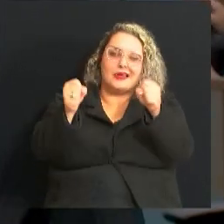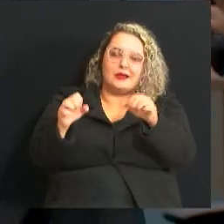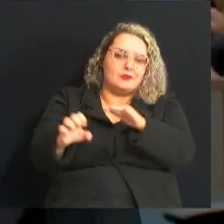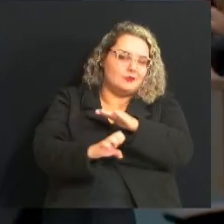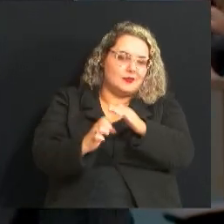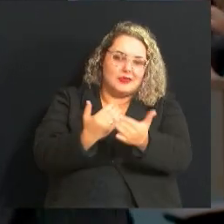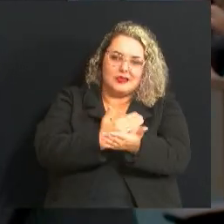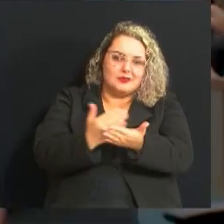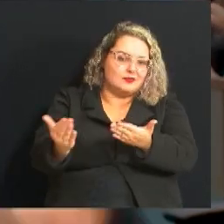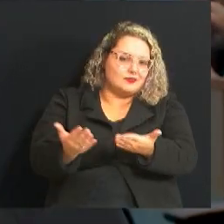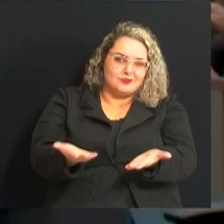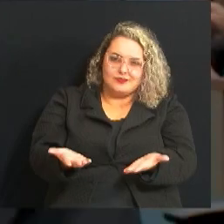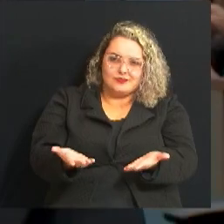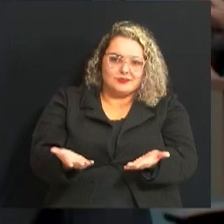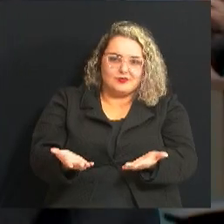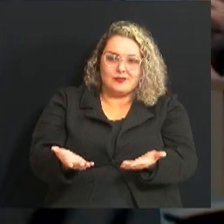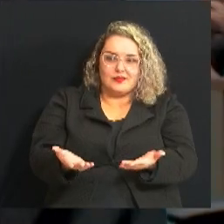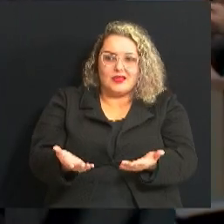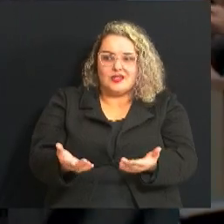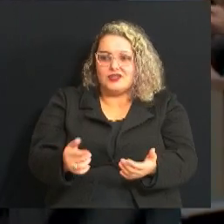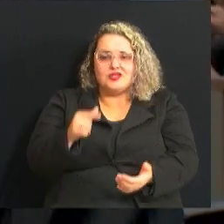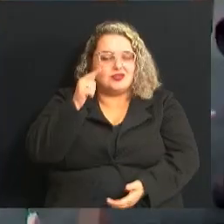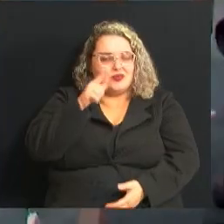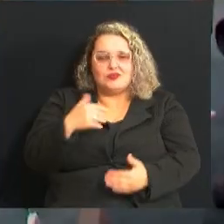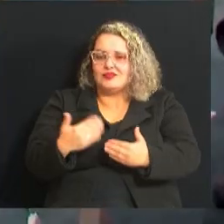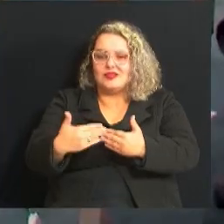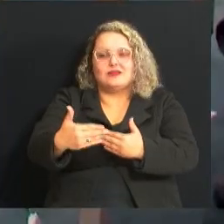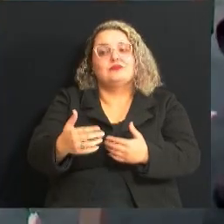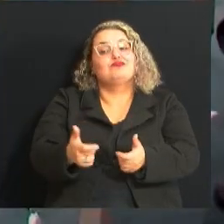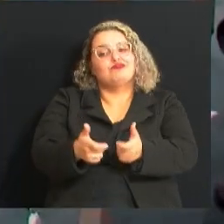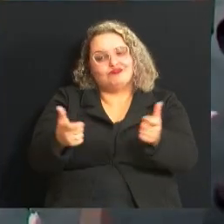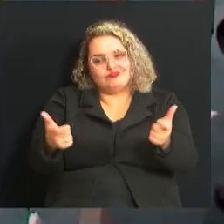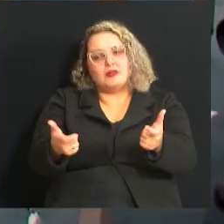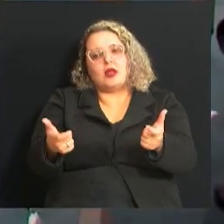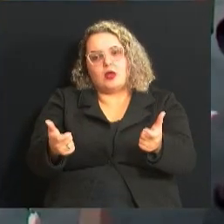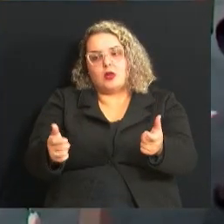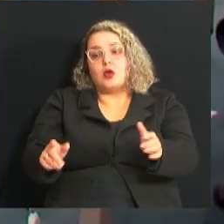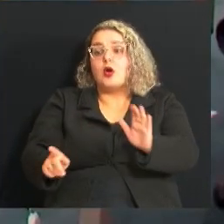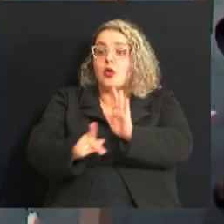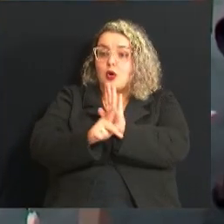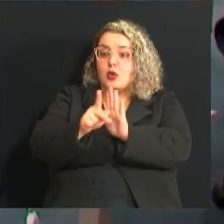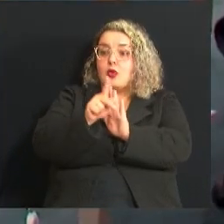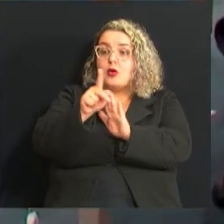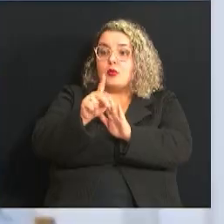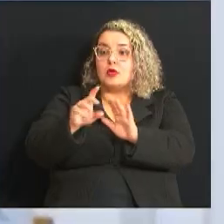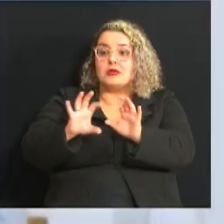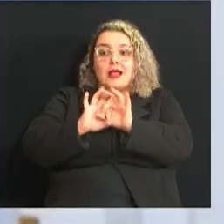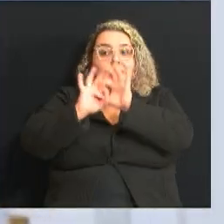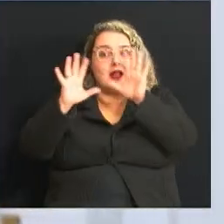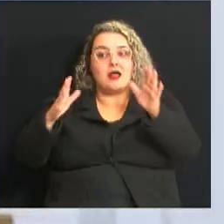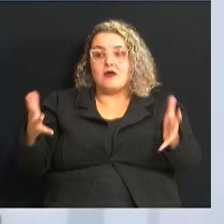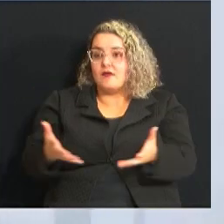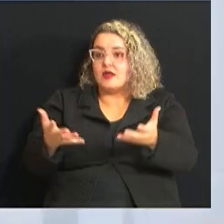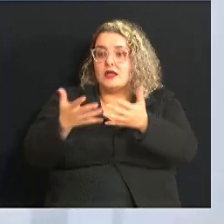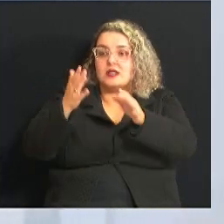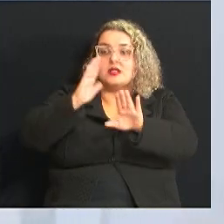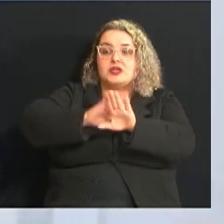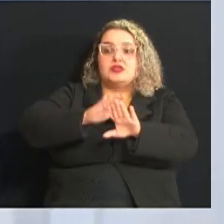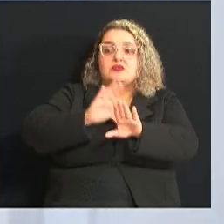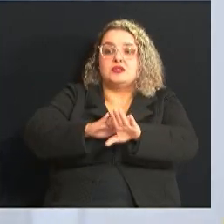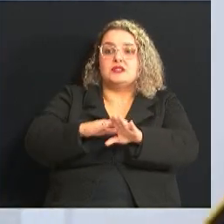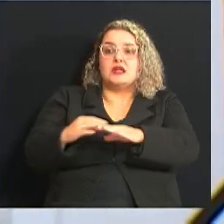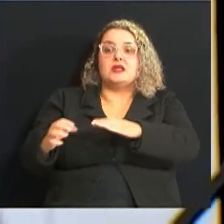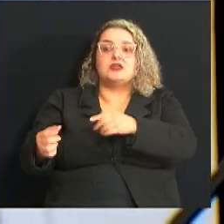empresa. A probabilidade de ela não dar certo é muito grande. Portanto, o projeto foca na livre iniciativa nas atividades econômicas e